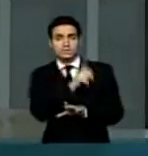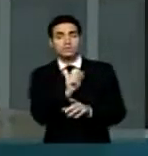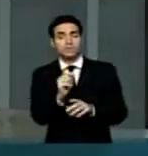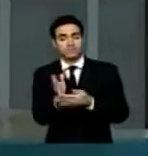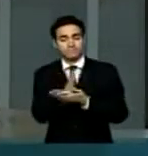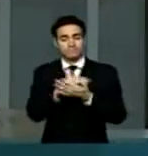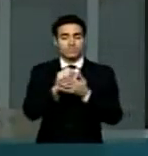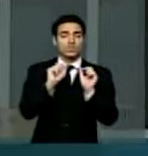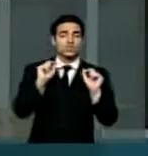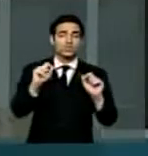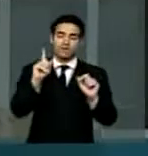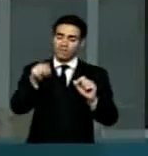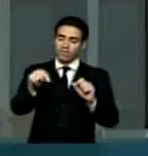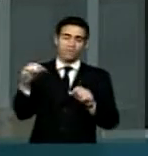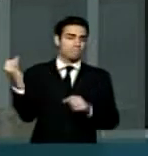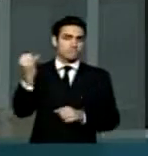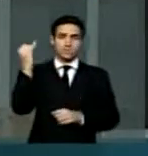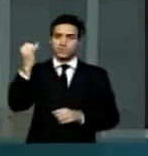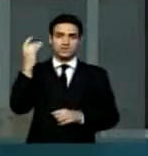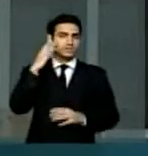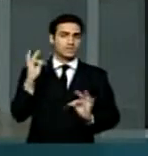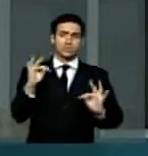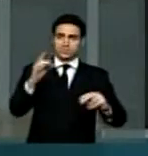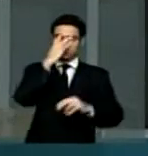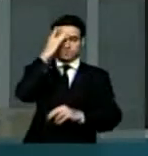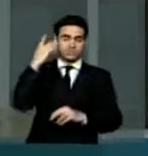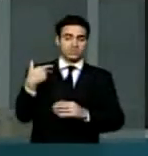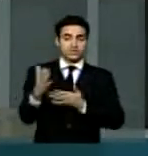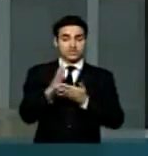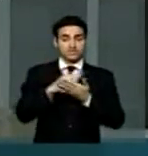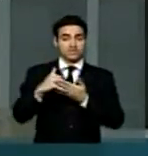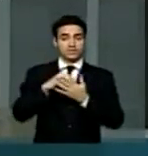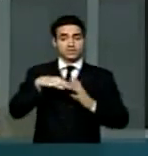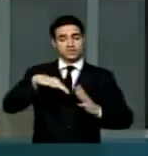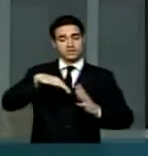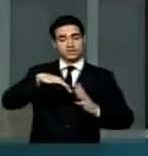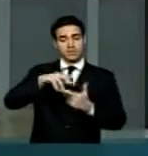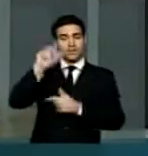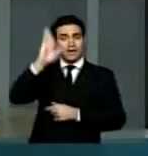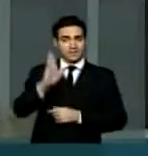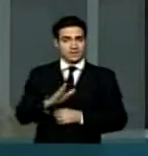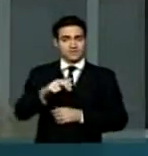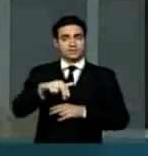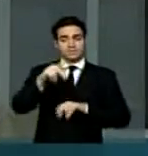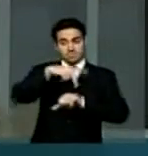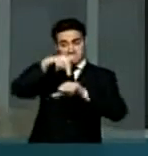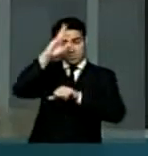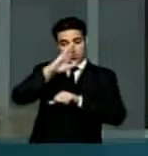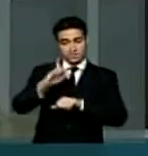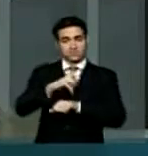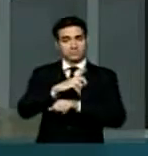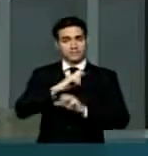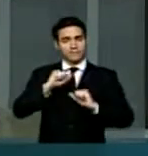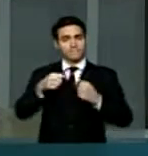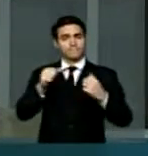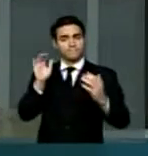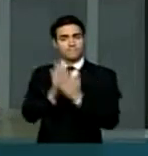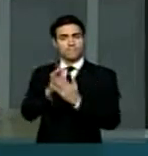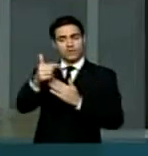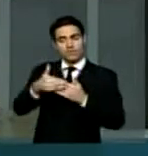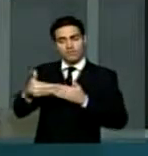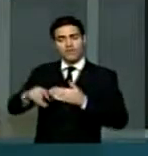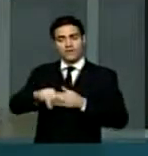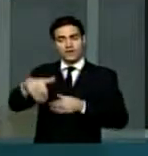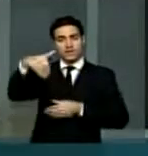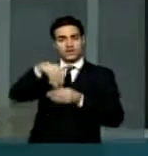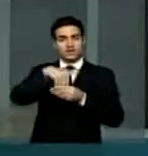repartir aquilo que deve ser de todos e de todas. Por isso, penso que este país está enfrentando mais uma eleição